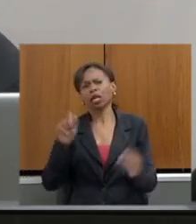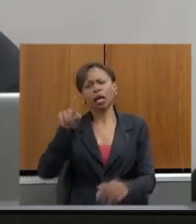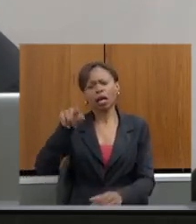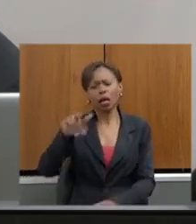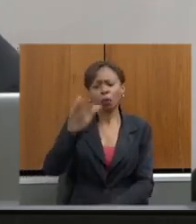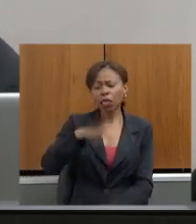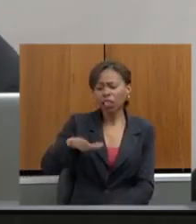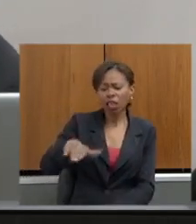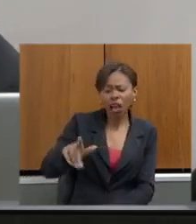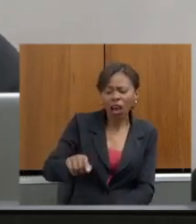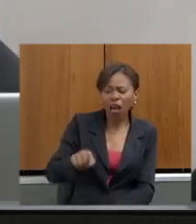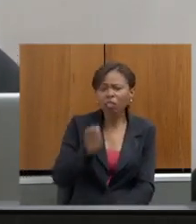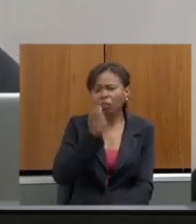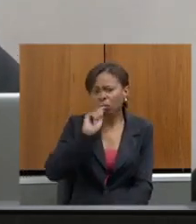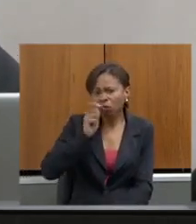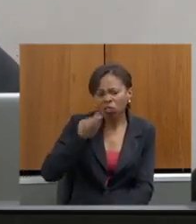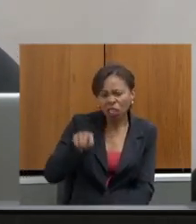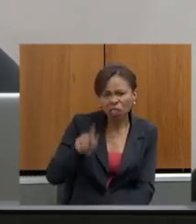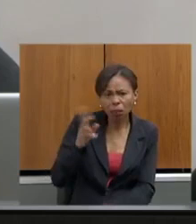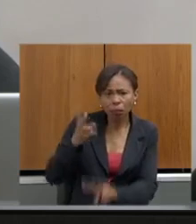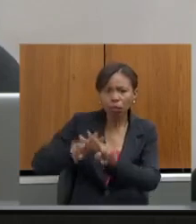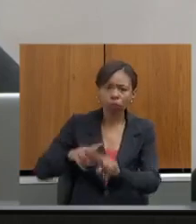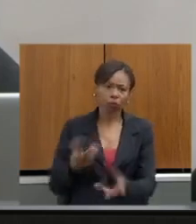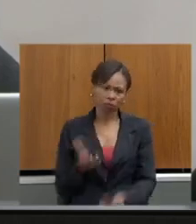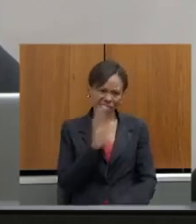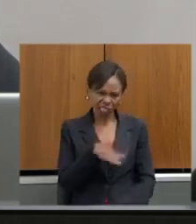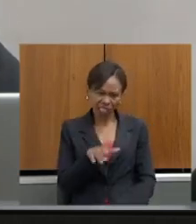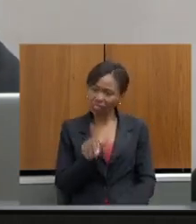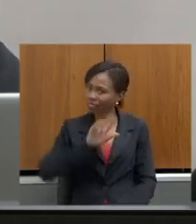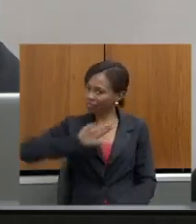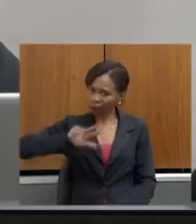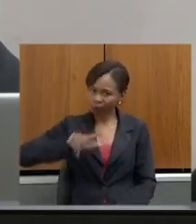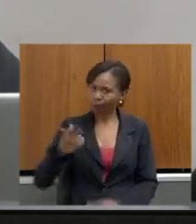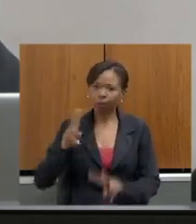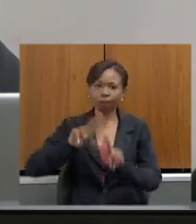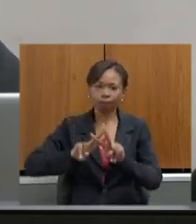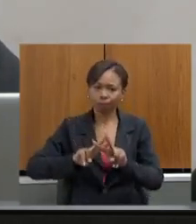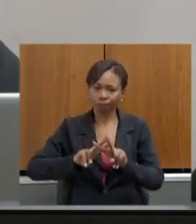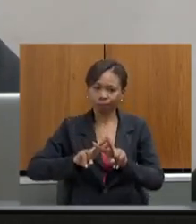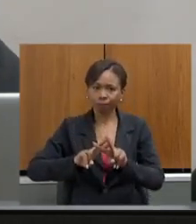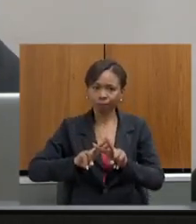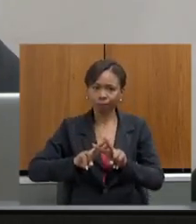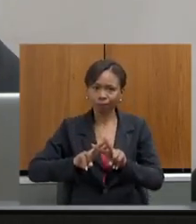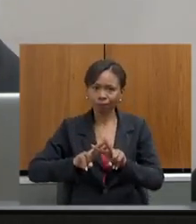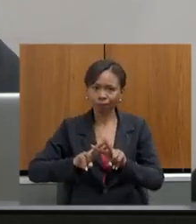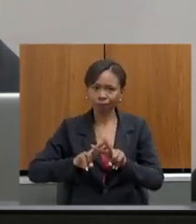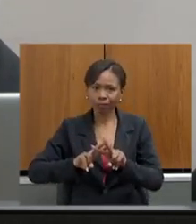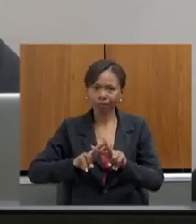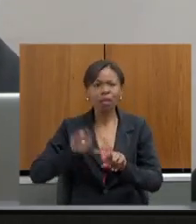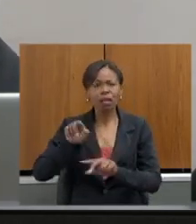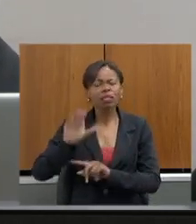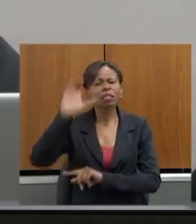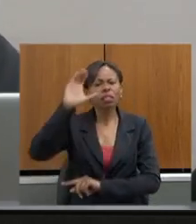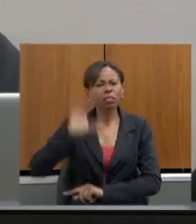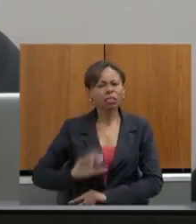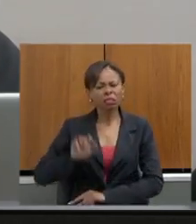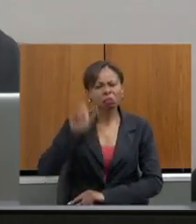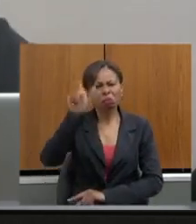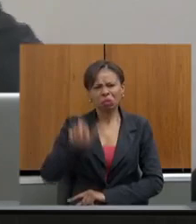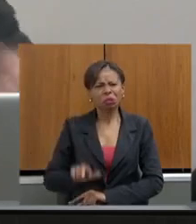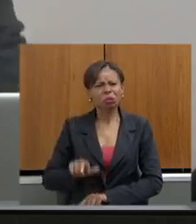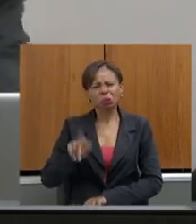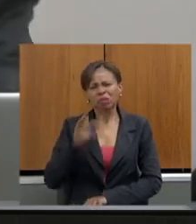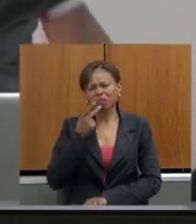fumando um baseado que é preso o primeiro que a criança não é preso e o vídeo desse Cidadão em